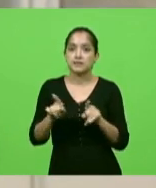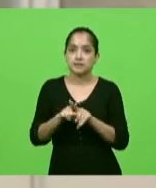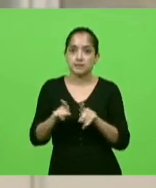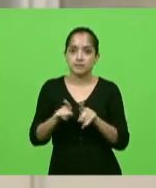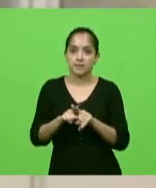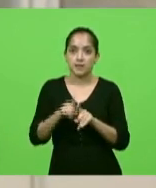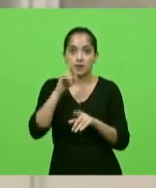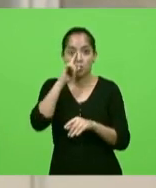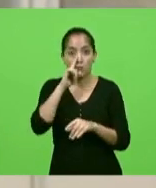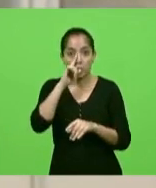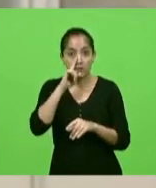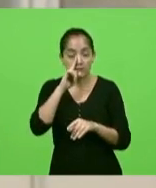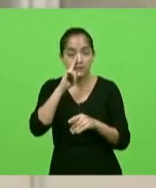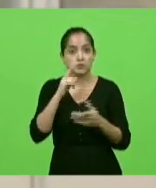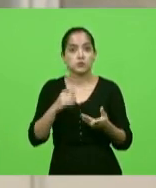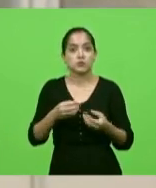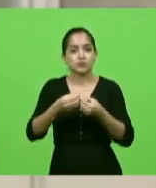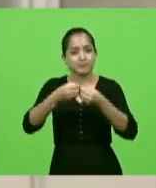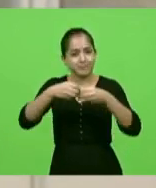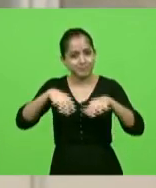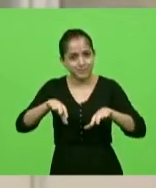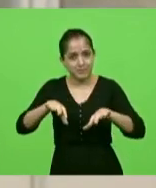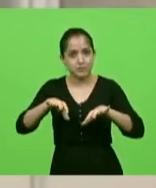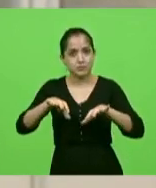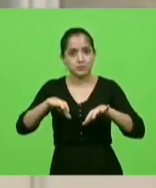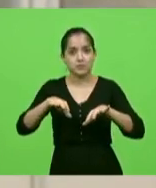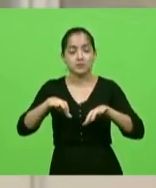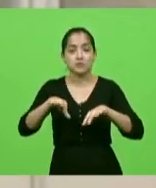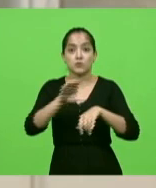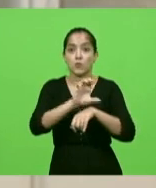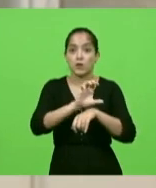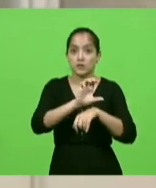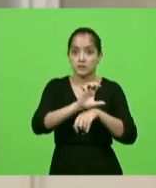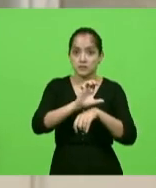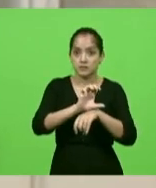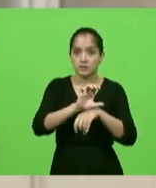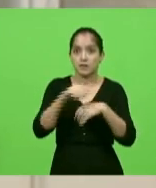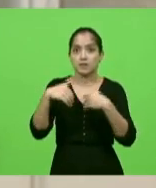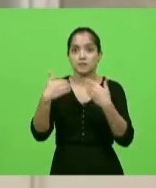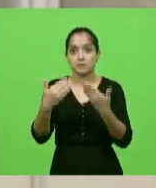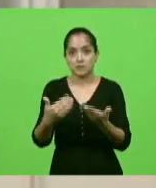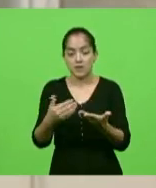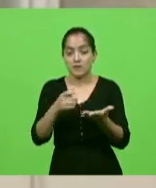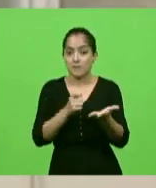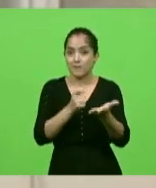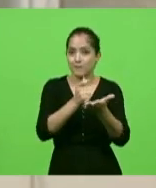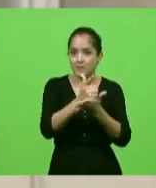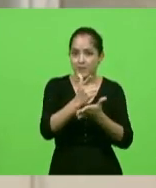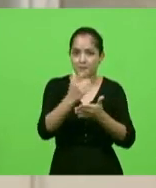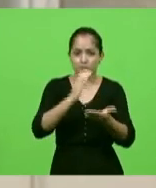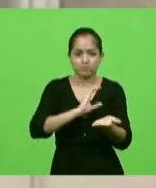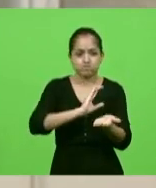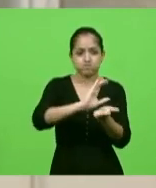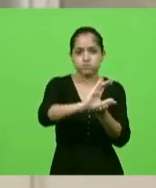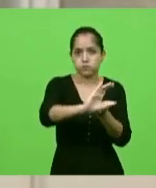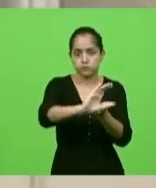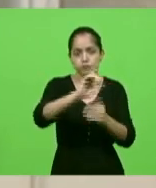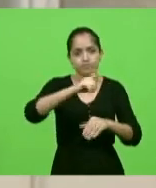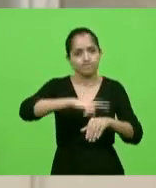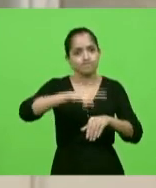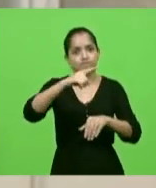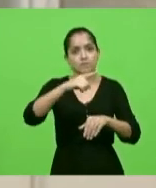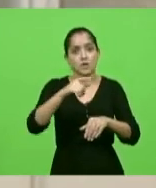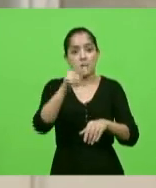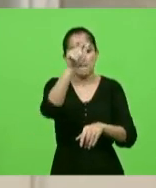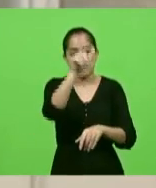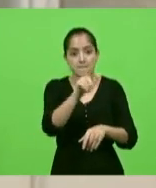o risco de prejuízo ao erário estadual em decorrência de ter sido efetuada a transferência de valores